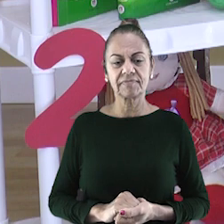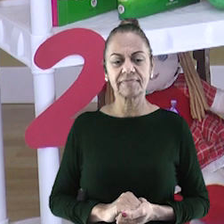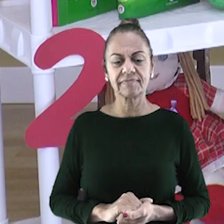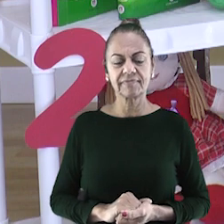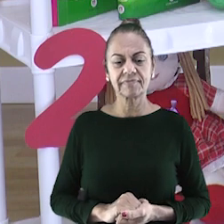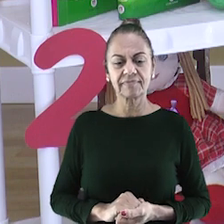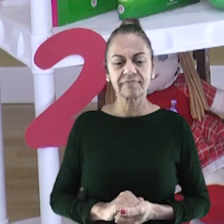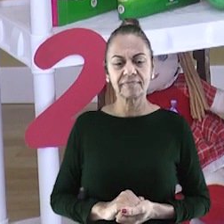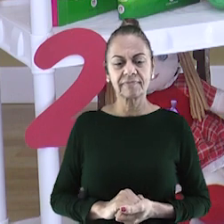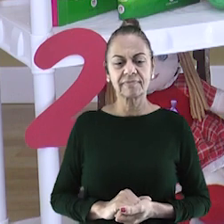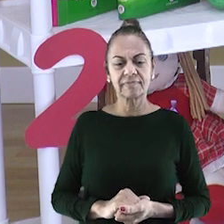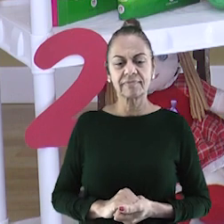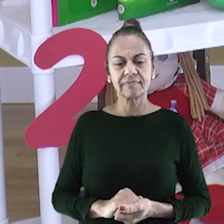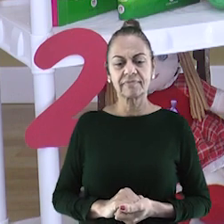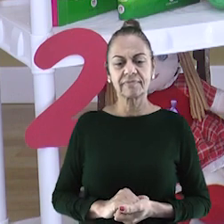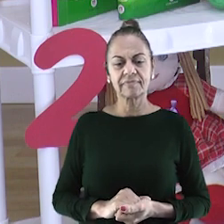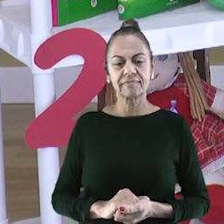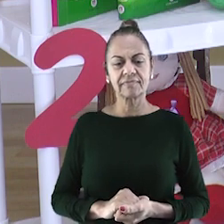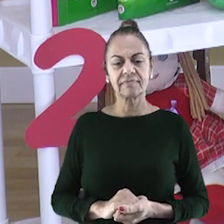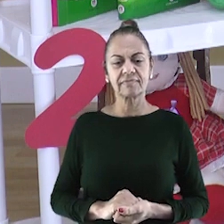tirar e fazer outro.